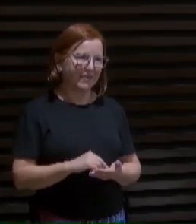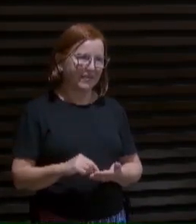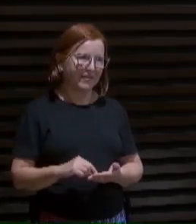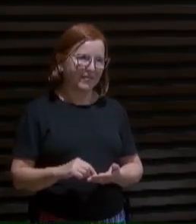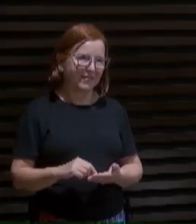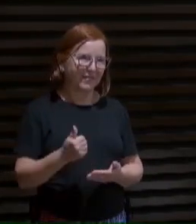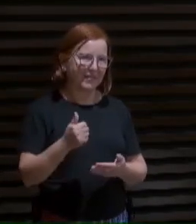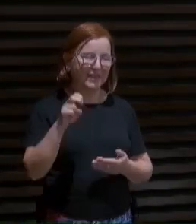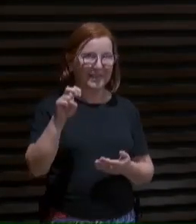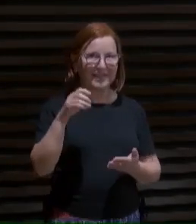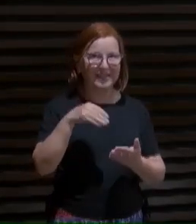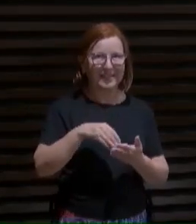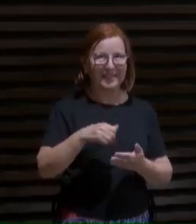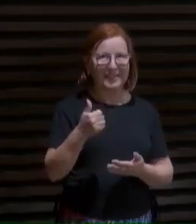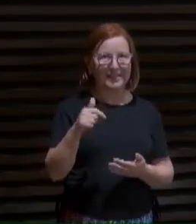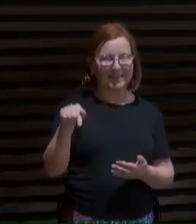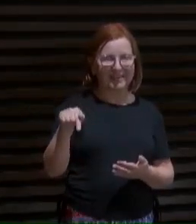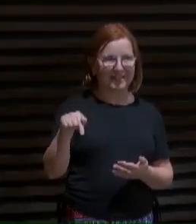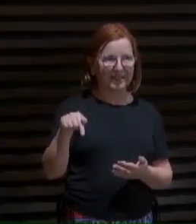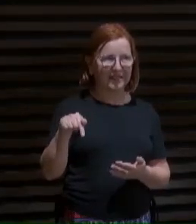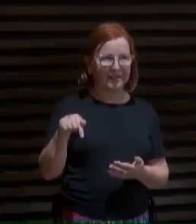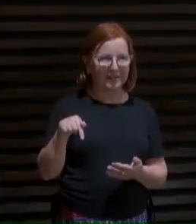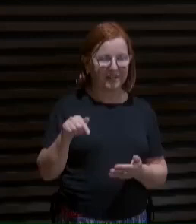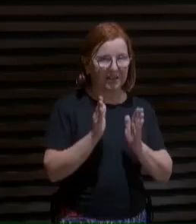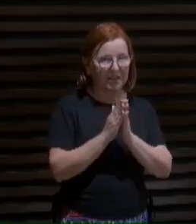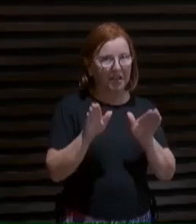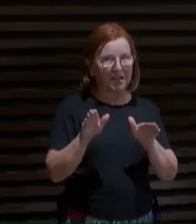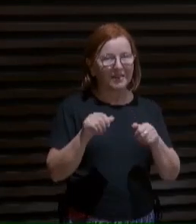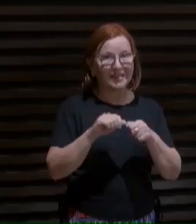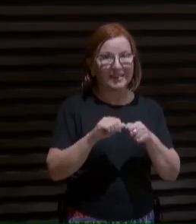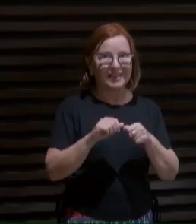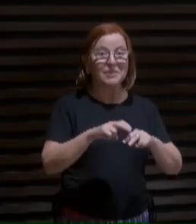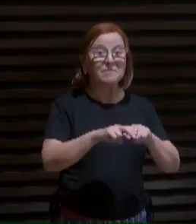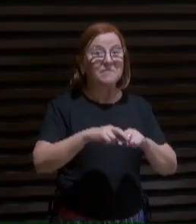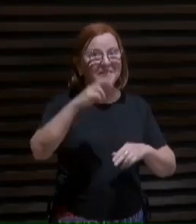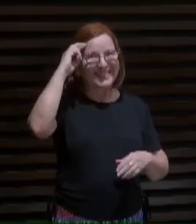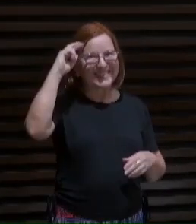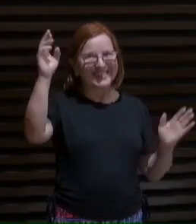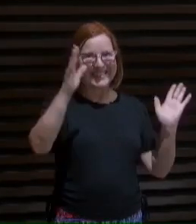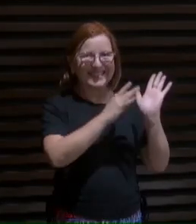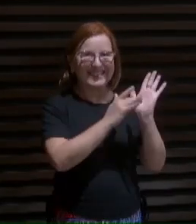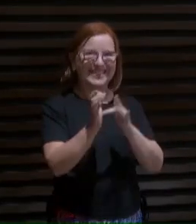versículos 15 a 17, eles foram criados pelo Senhor Jesus Cristo.